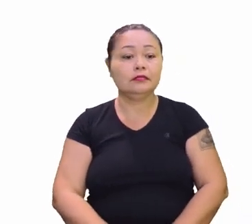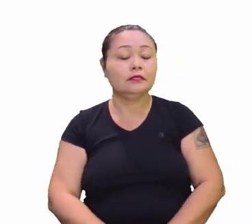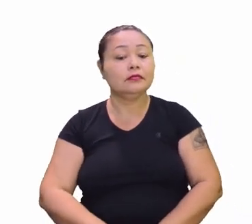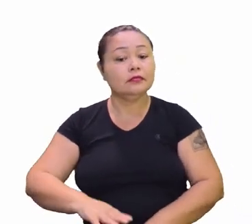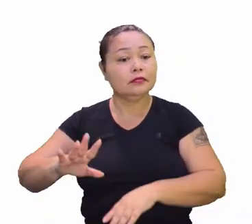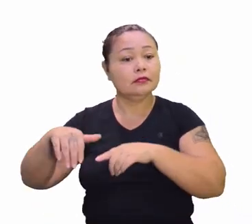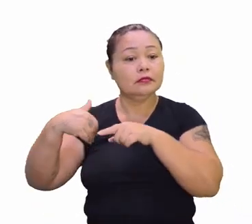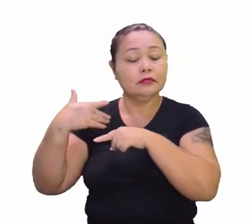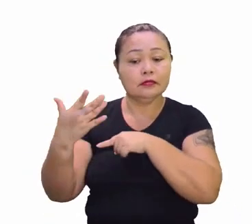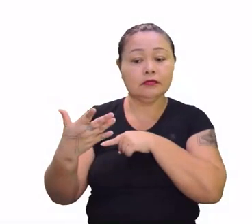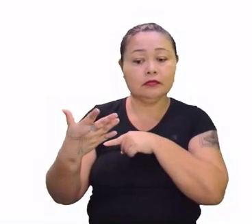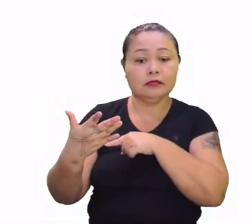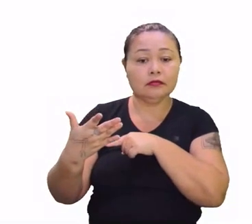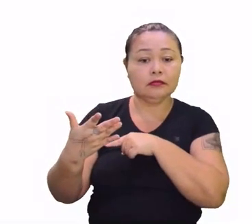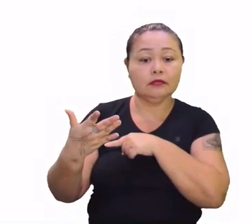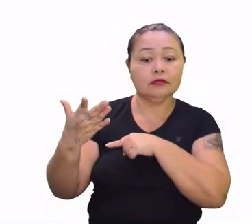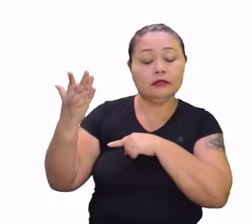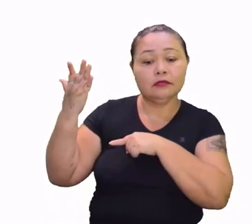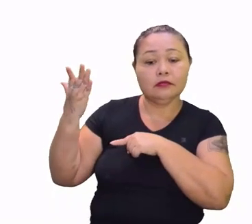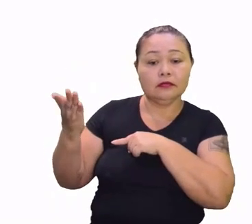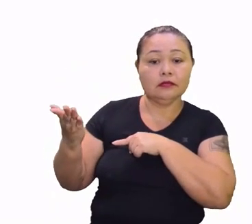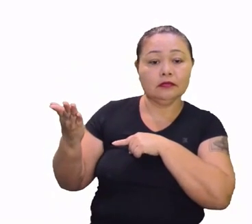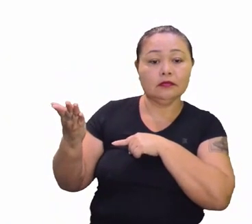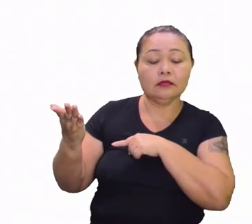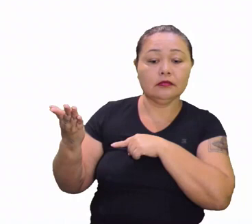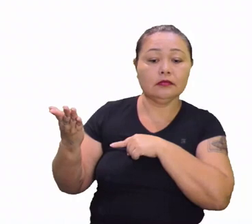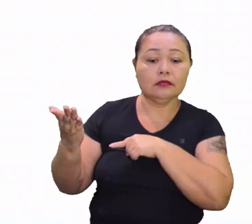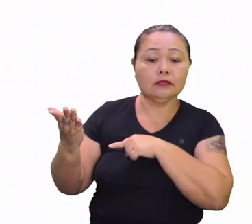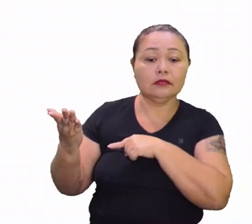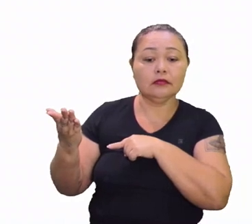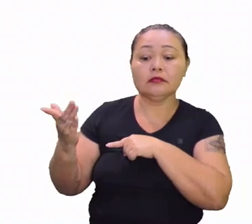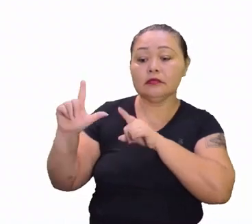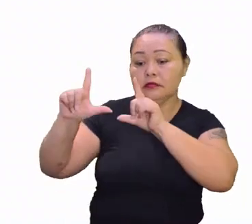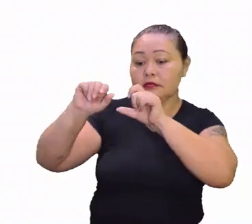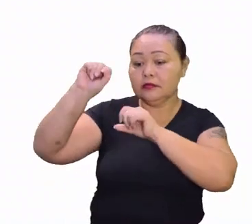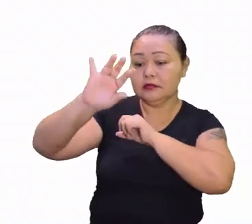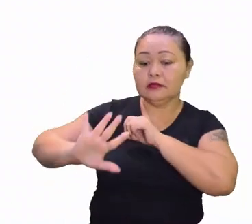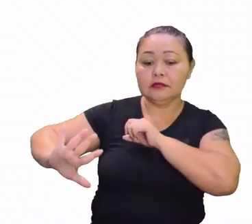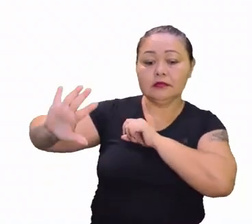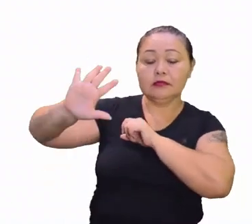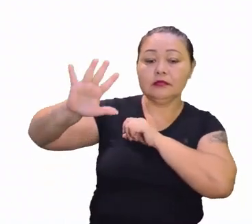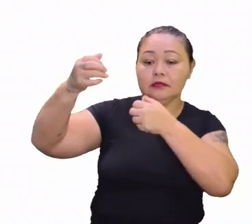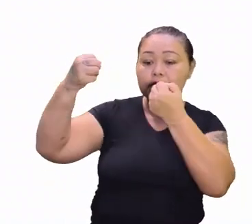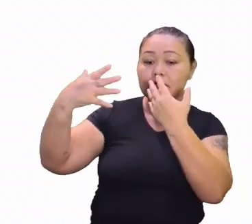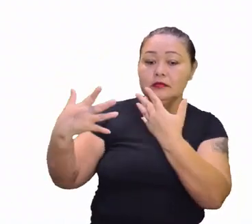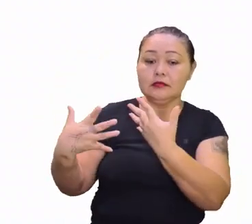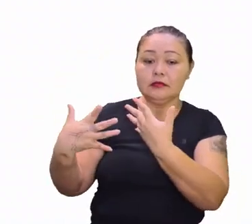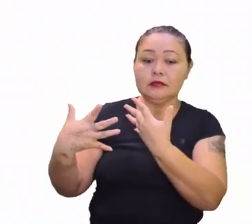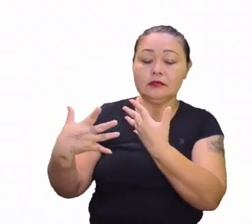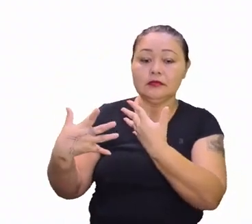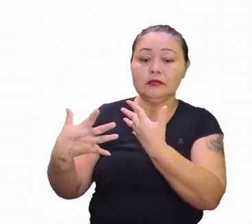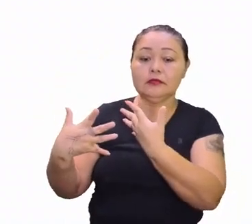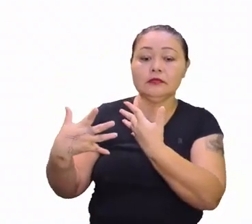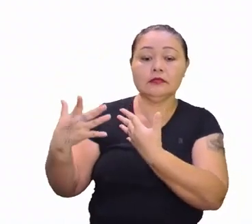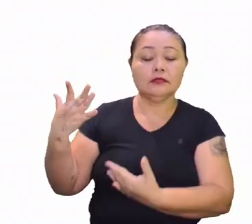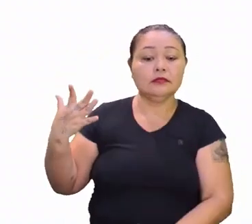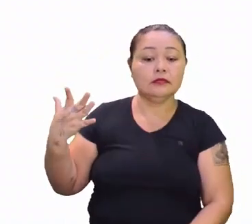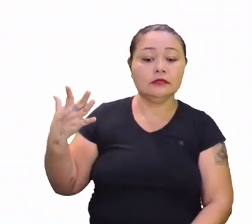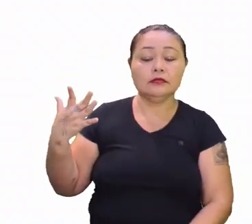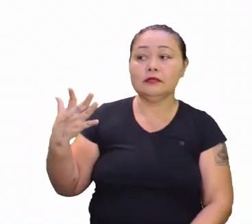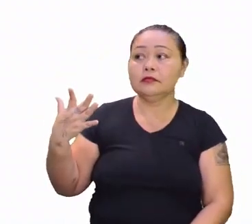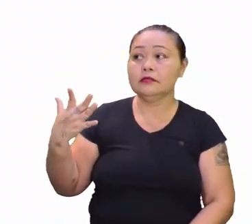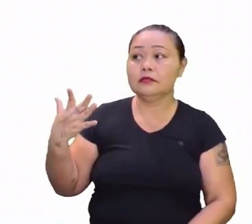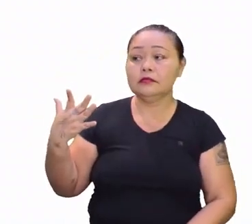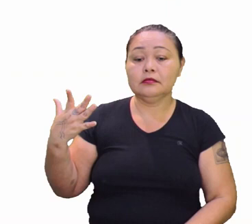falar mais informações sobre o Rio Roosevelt. Aí tem a imagem que o professor Jorge vai explicar. Então, olha